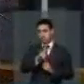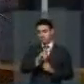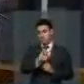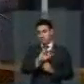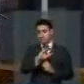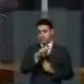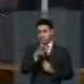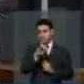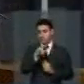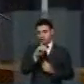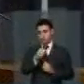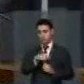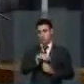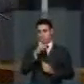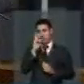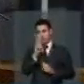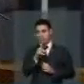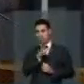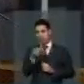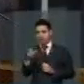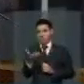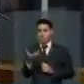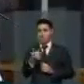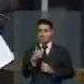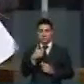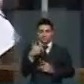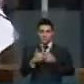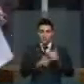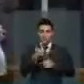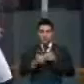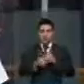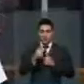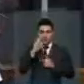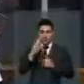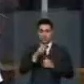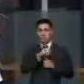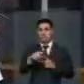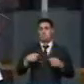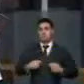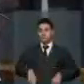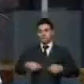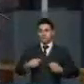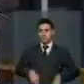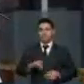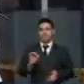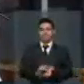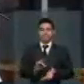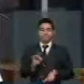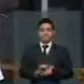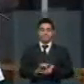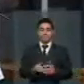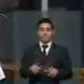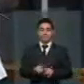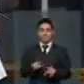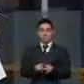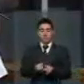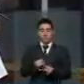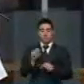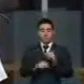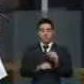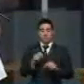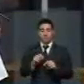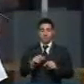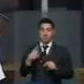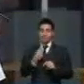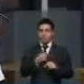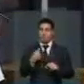vi quanto o trabalho dos senhores era necessário e quanto a gente precisava ocupar